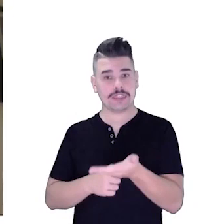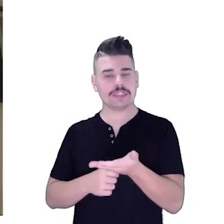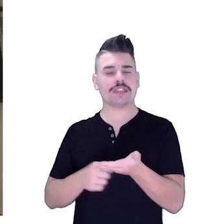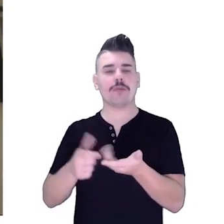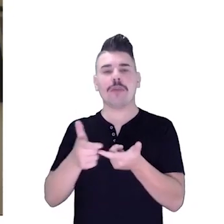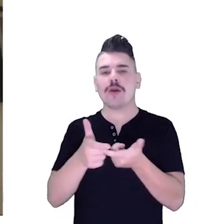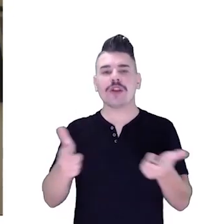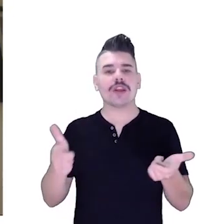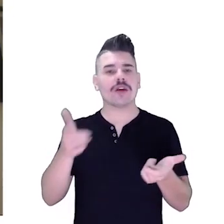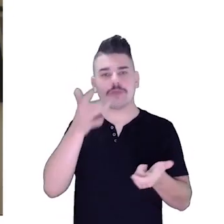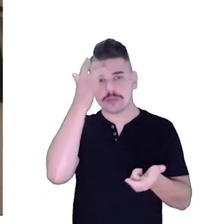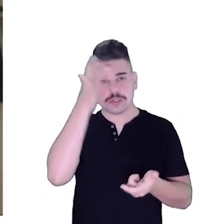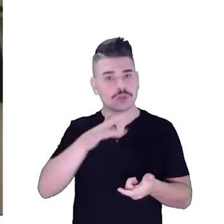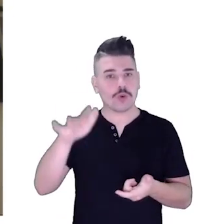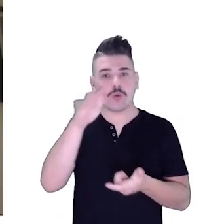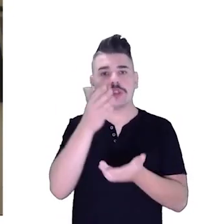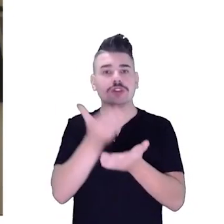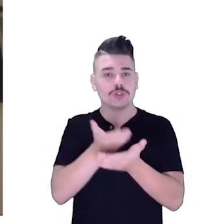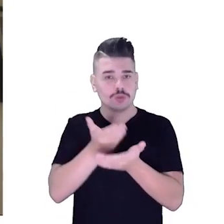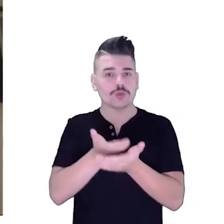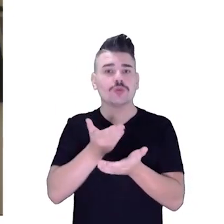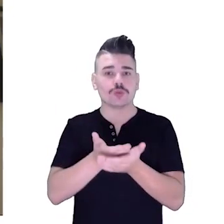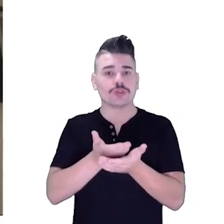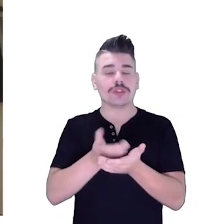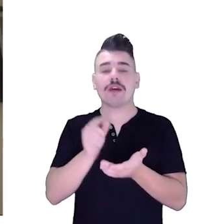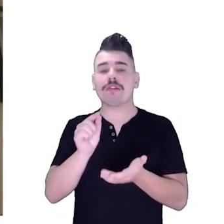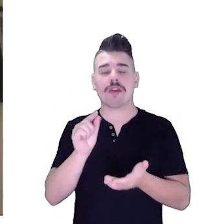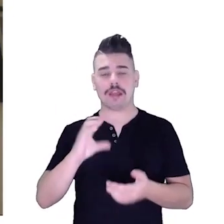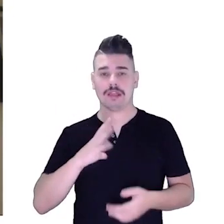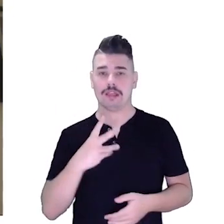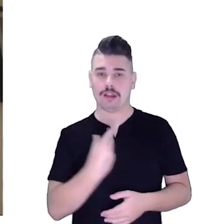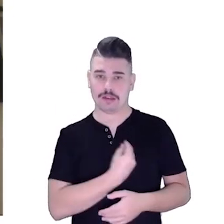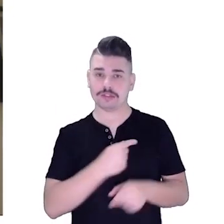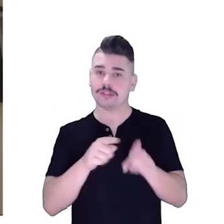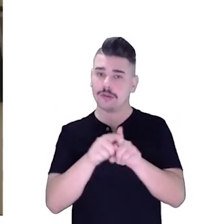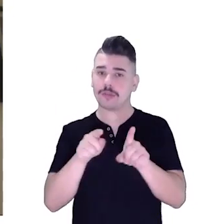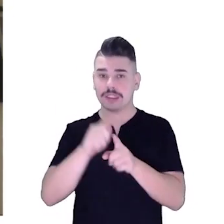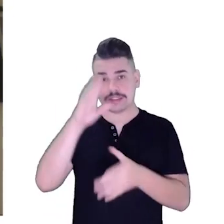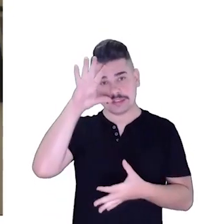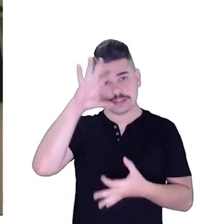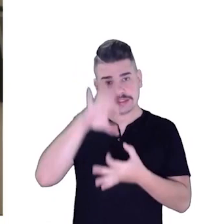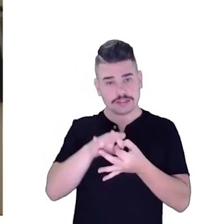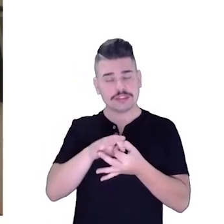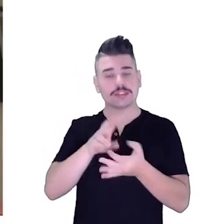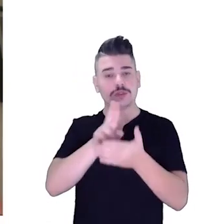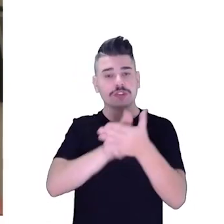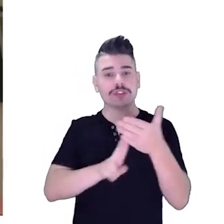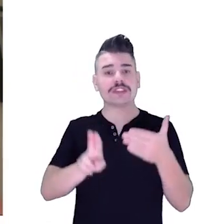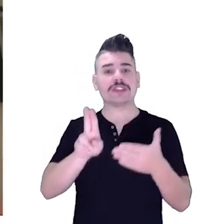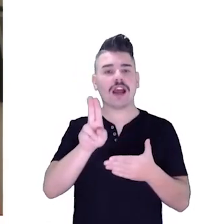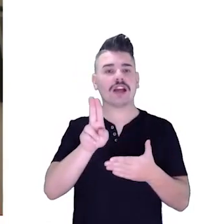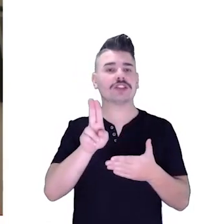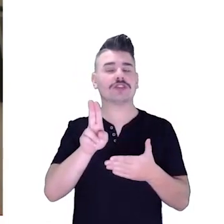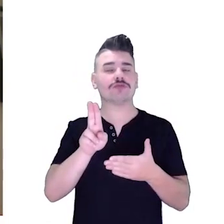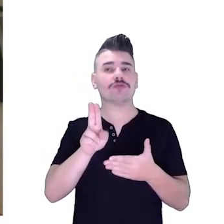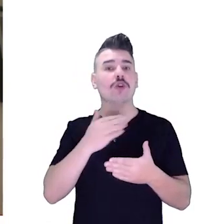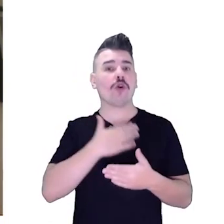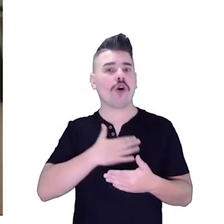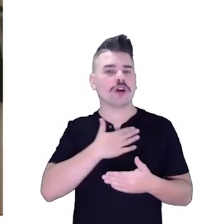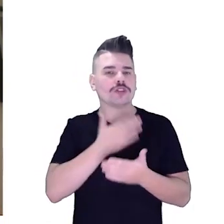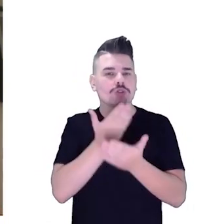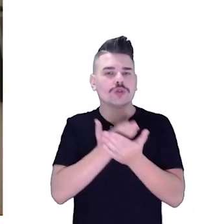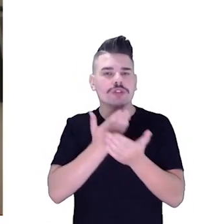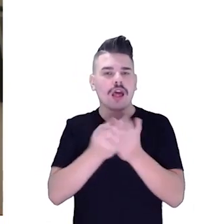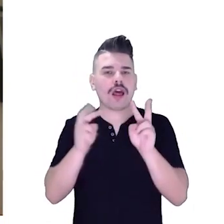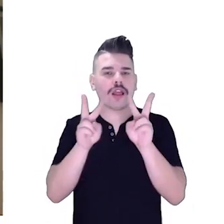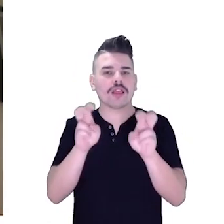Sim, Susan Strecker é bastante lida pelas pessoas trans e cis também que estão na